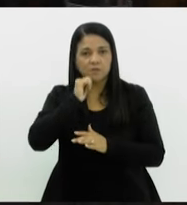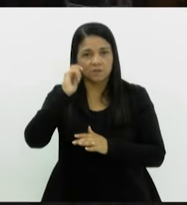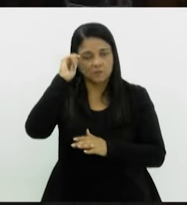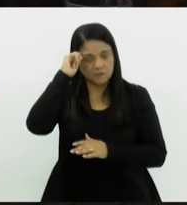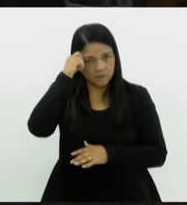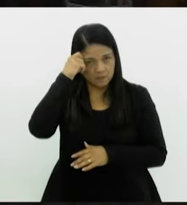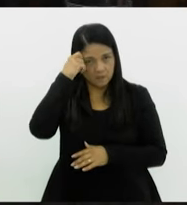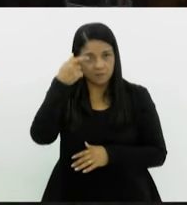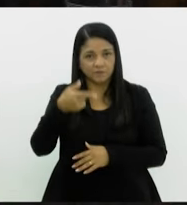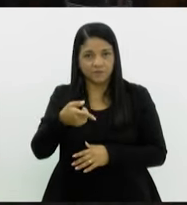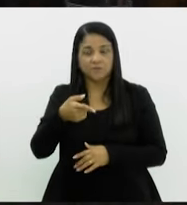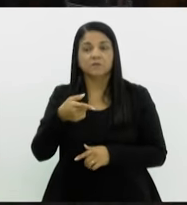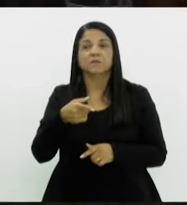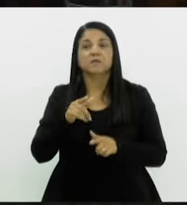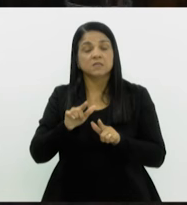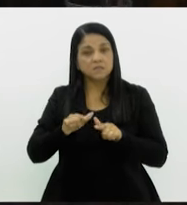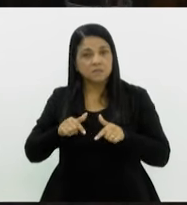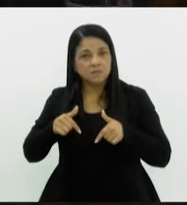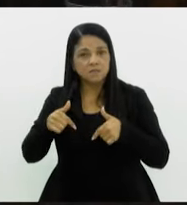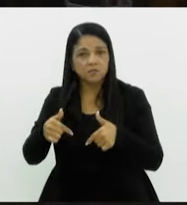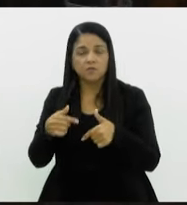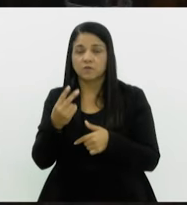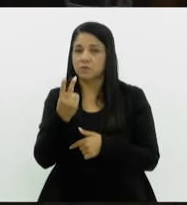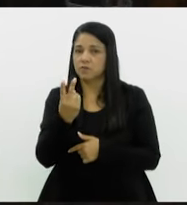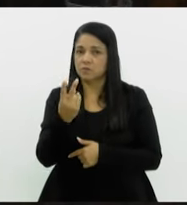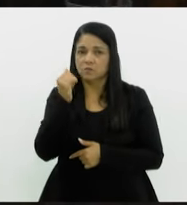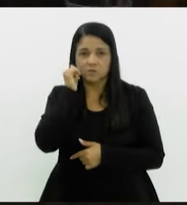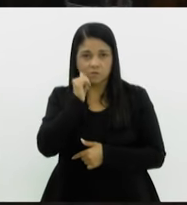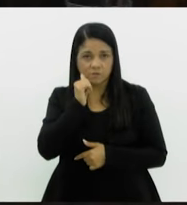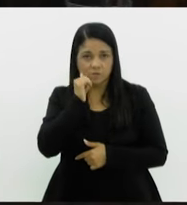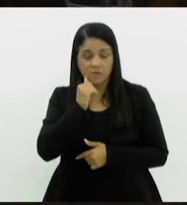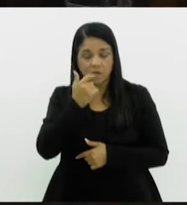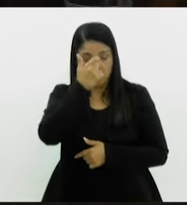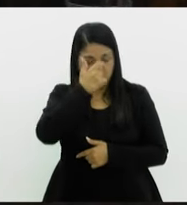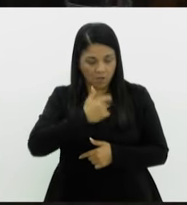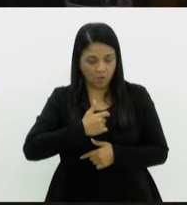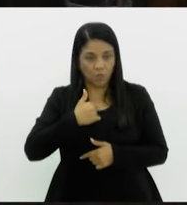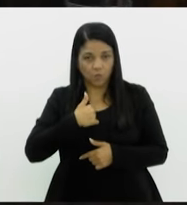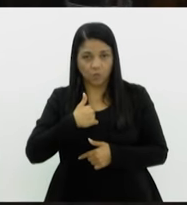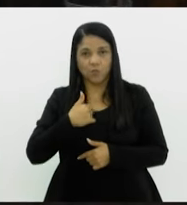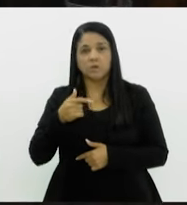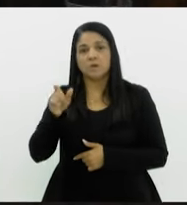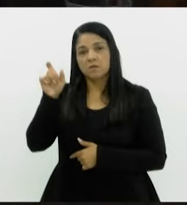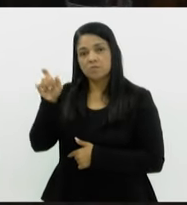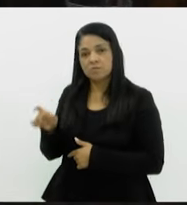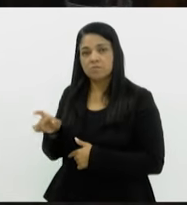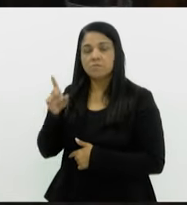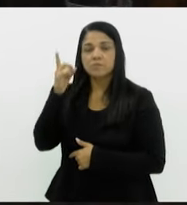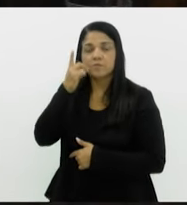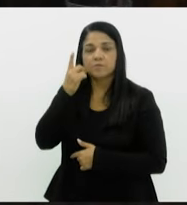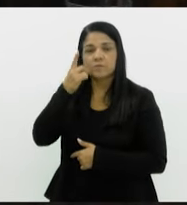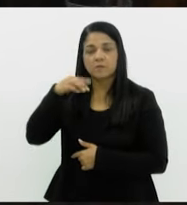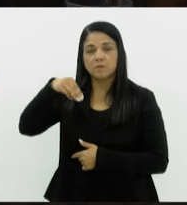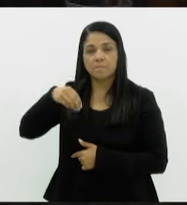como iniciativa duas mulheres, eu e a deputada Marta Rocha